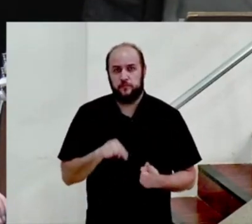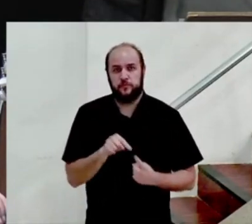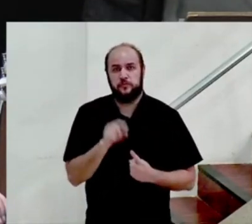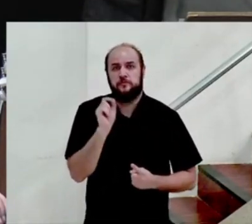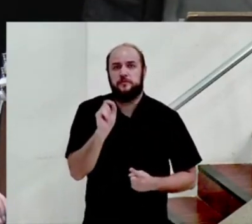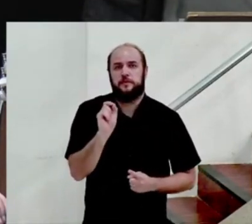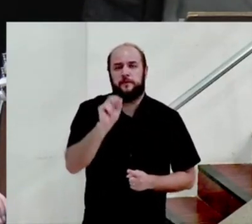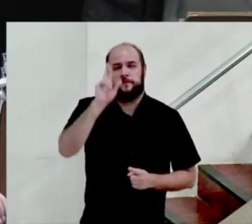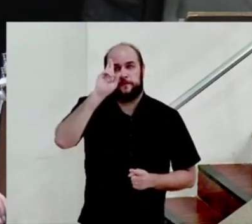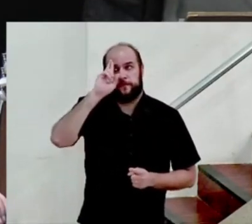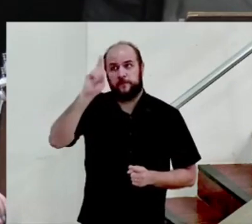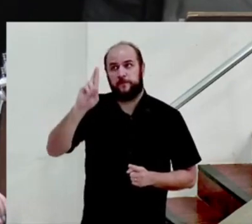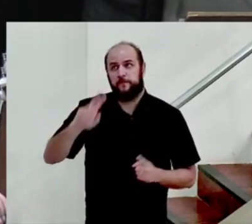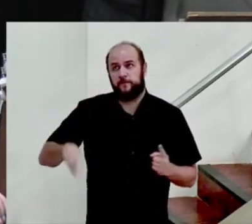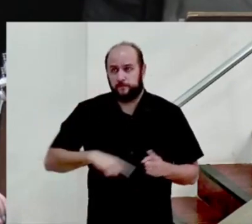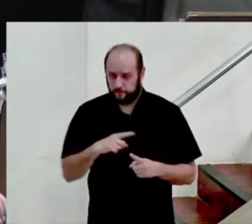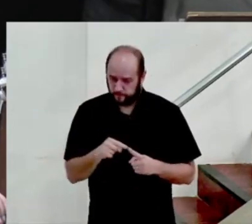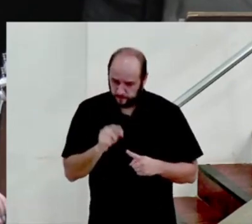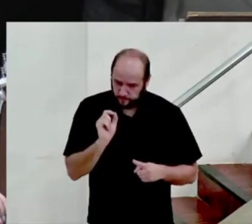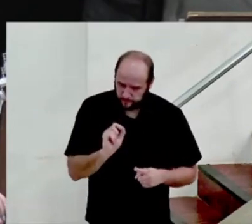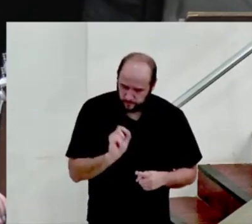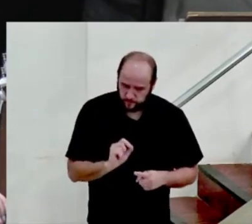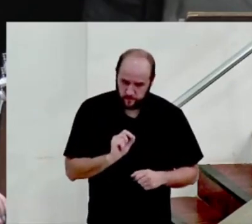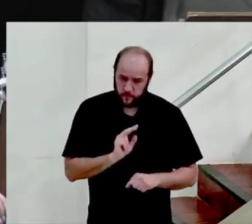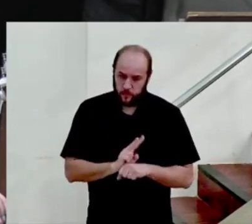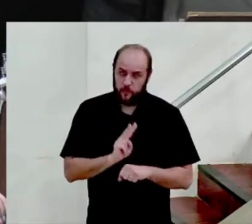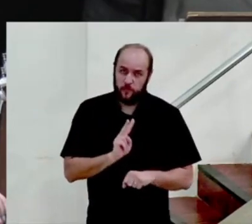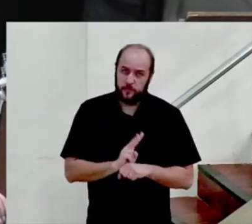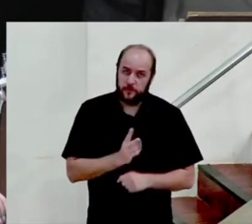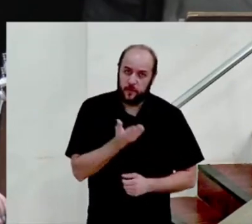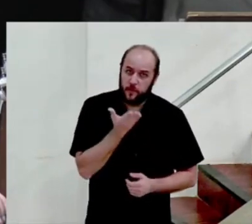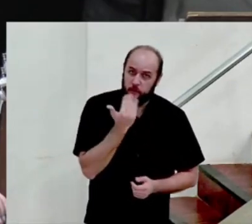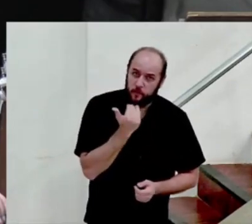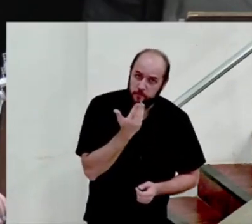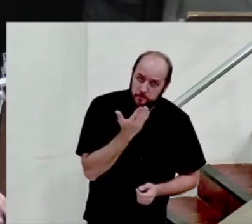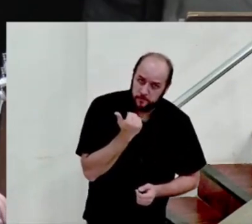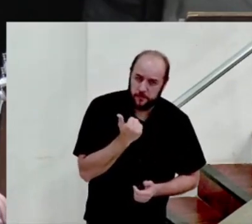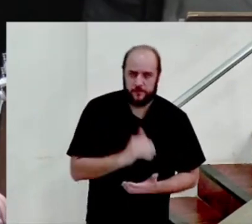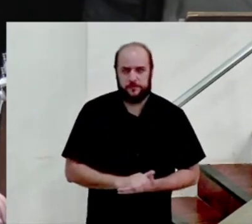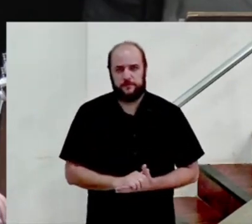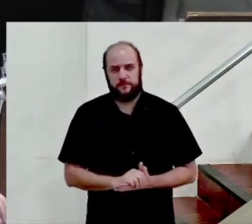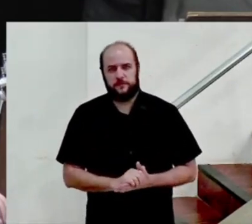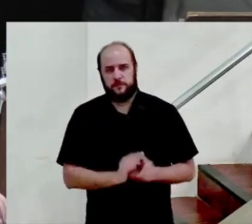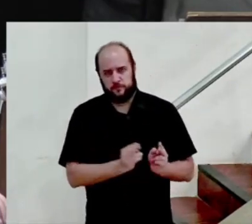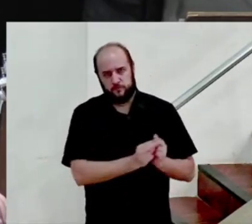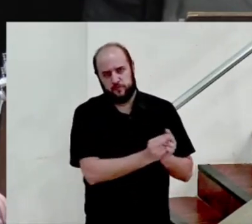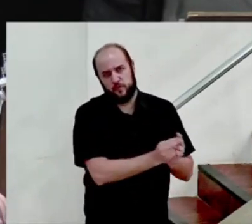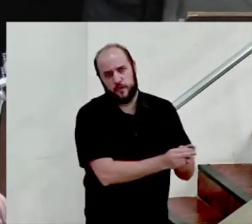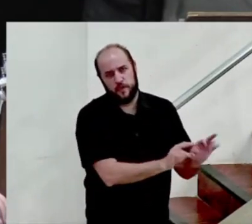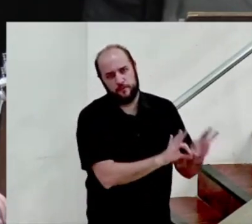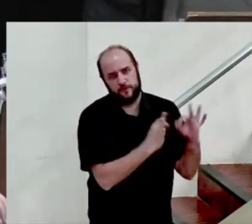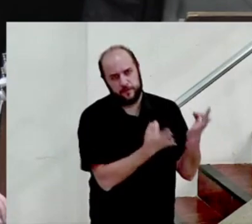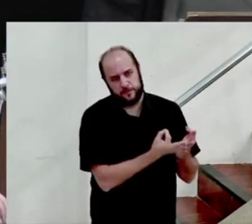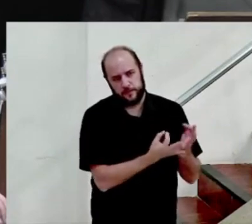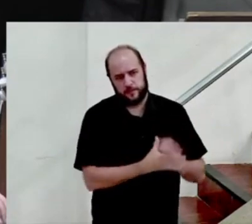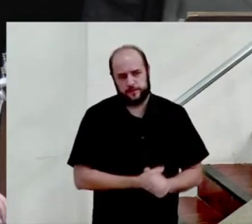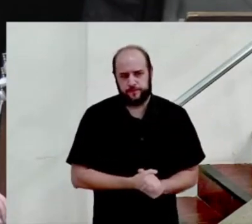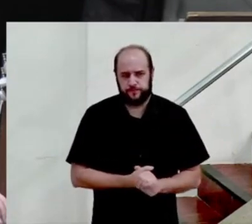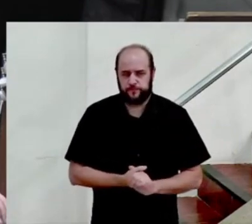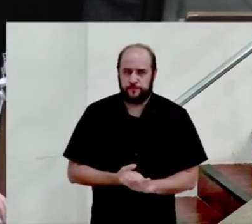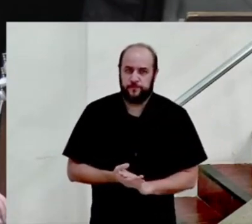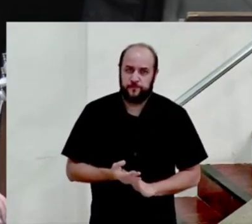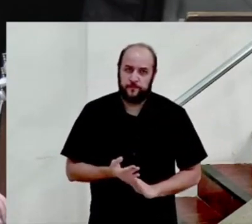Senhor tinha tem a ver com a preservação da alimentação para Noé e sua família. Até este